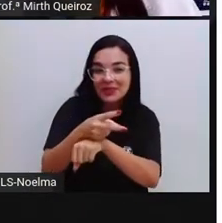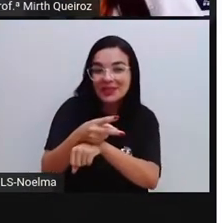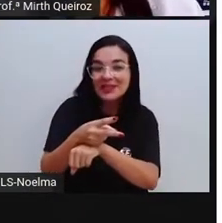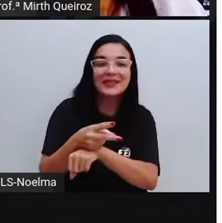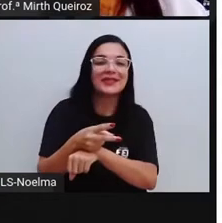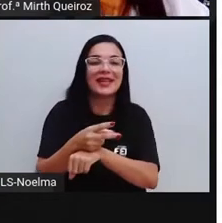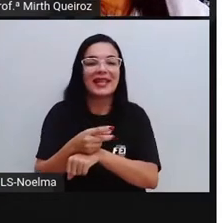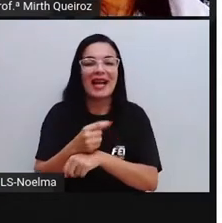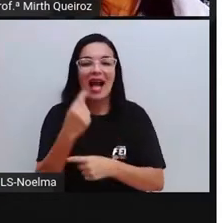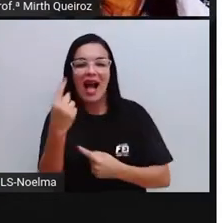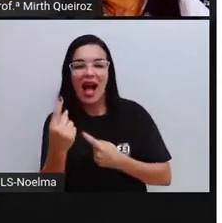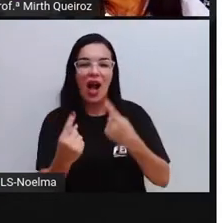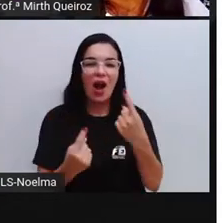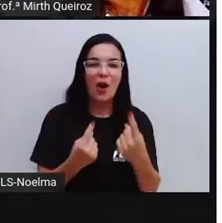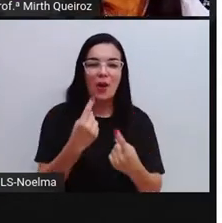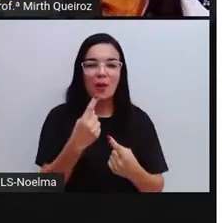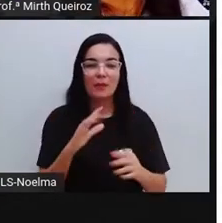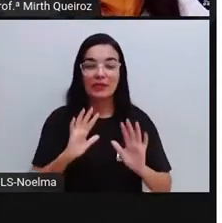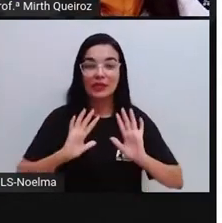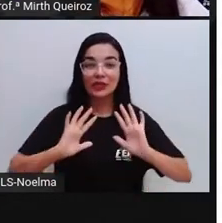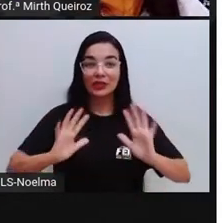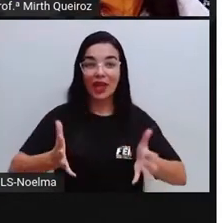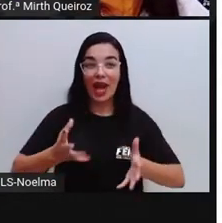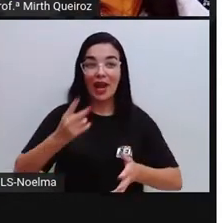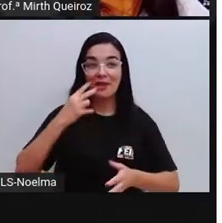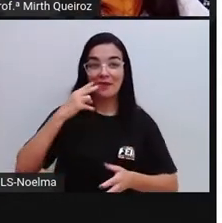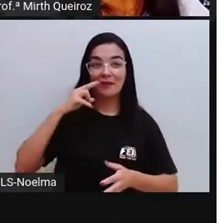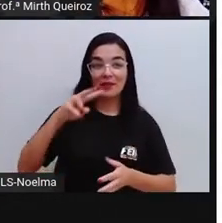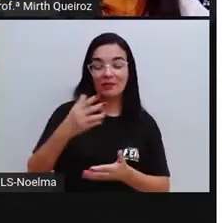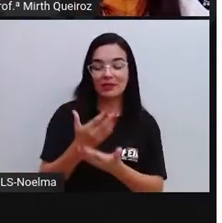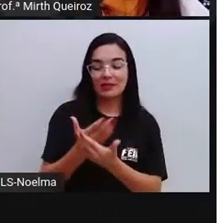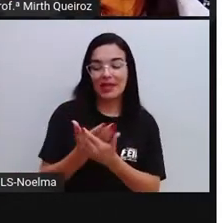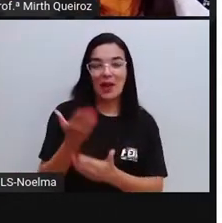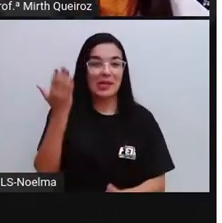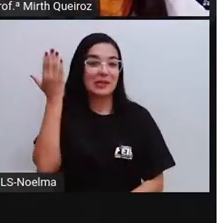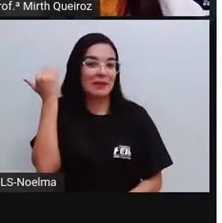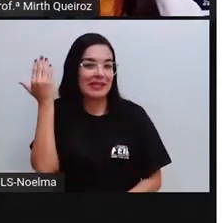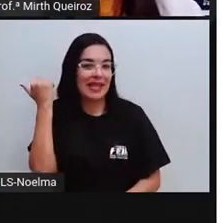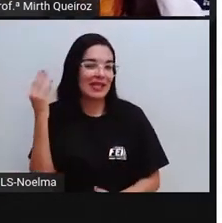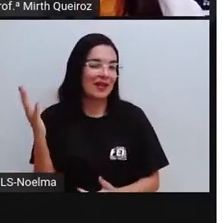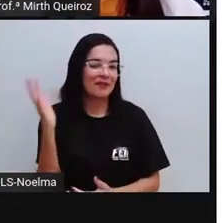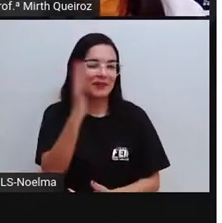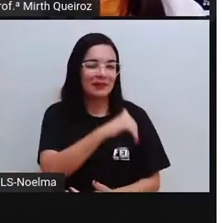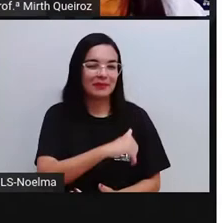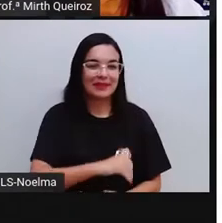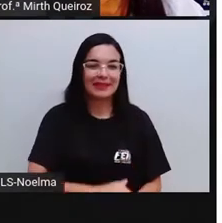relembrar algumas coisas que nós já vimos, né, em aulas anteriores. Vamos lá?